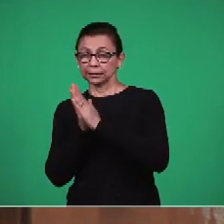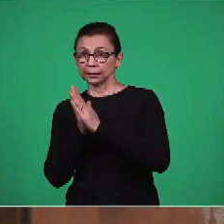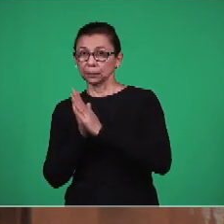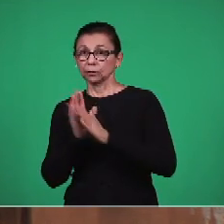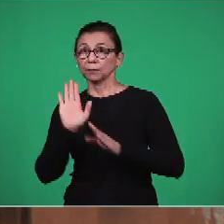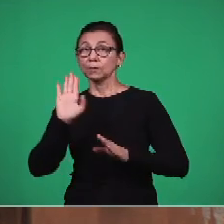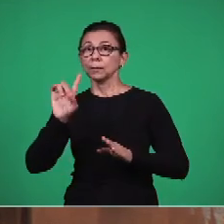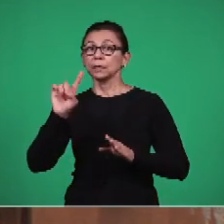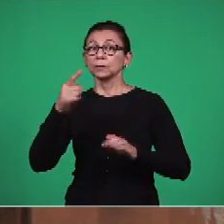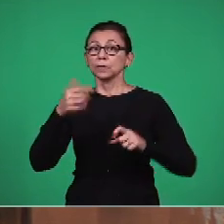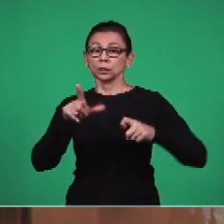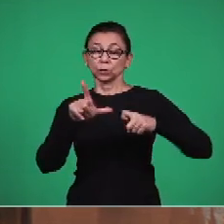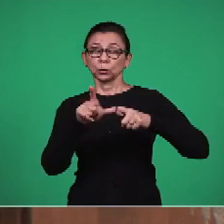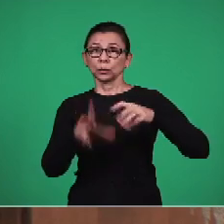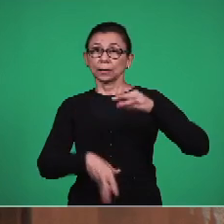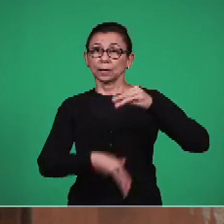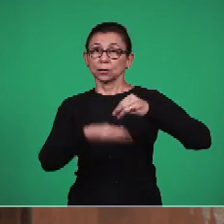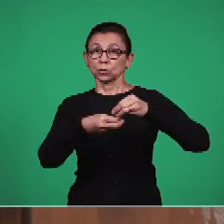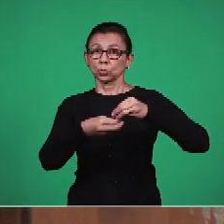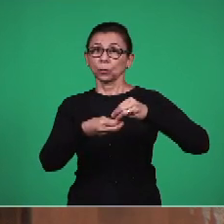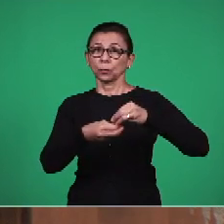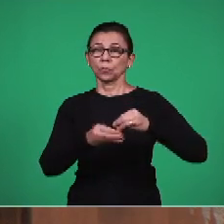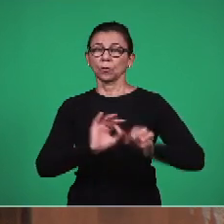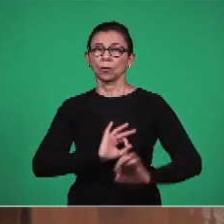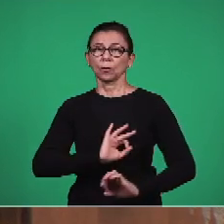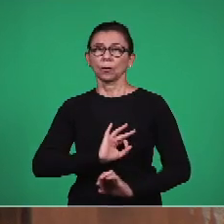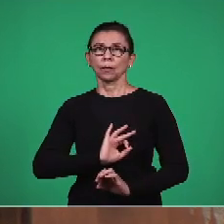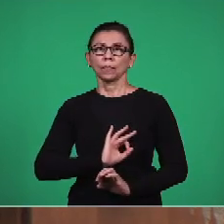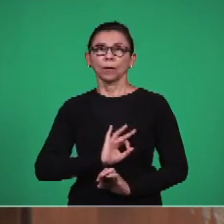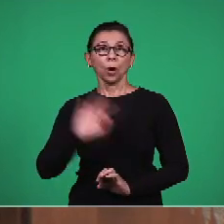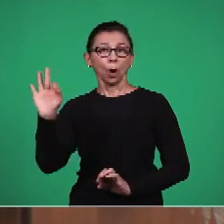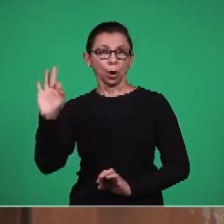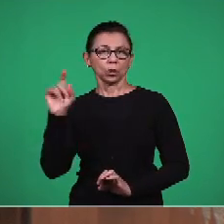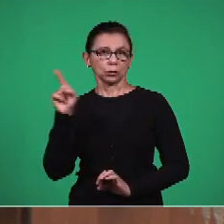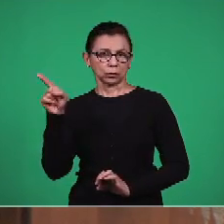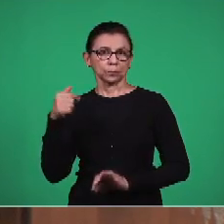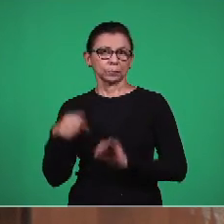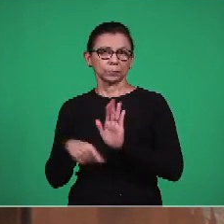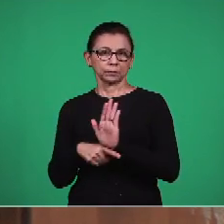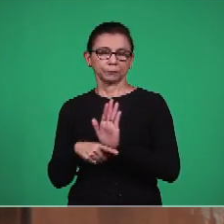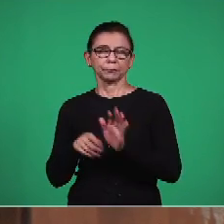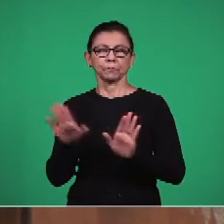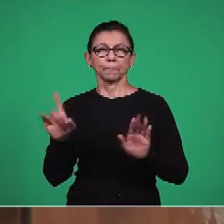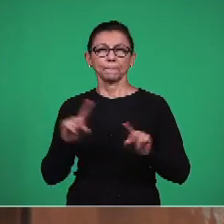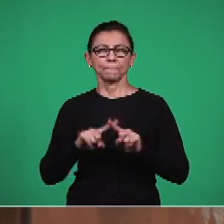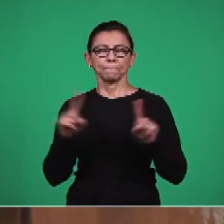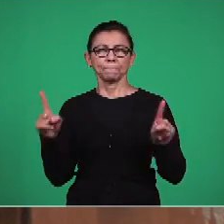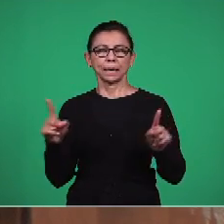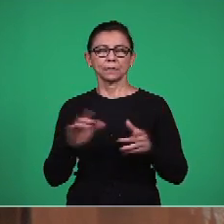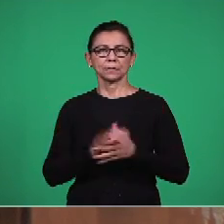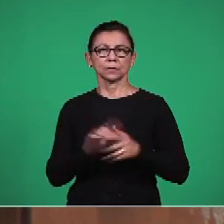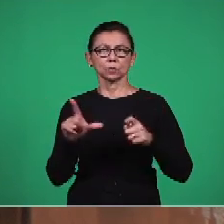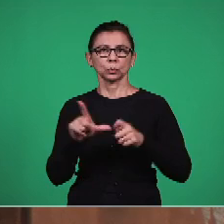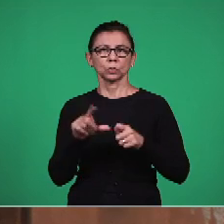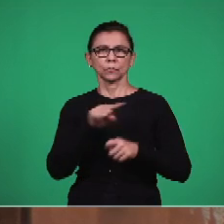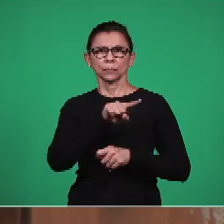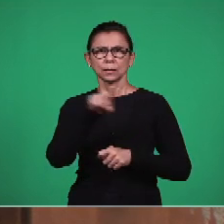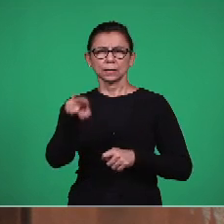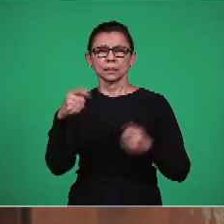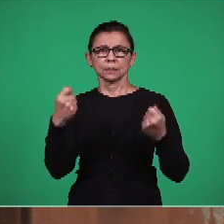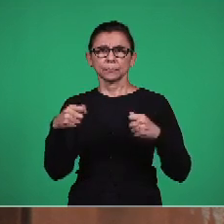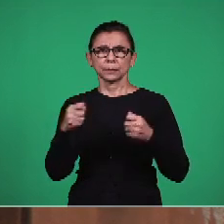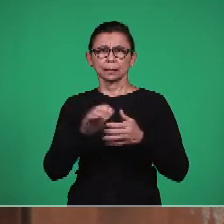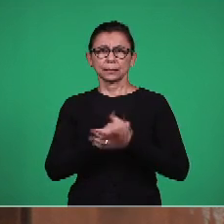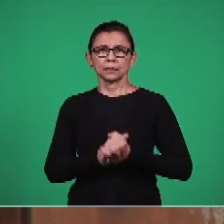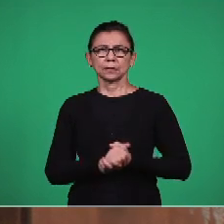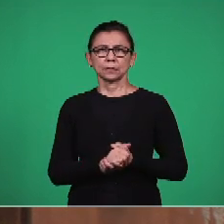foi resumido no que disse, e foi ótimo. Mas vejam em Lucas o que é que diz assim. Primeiro, estejam cingidos,